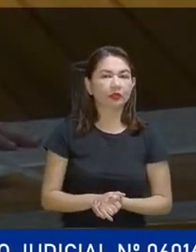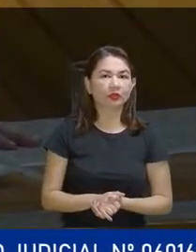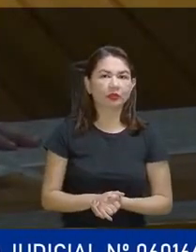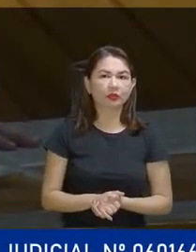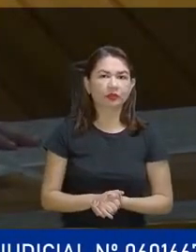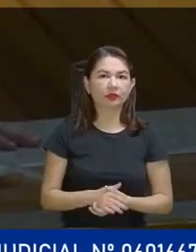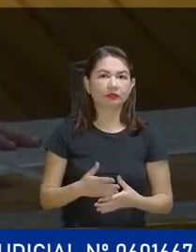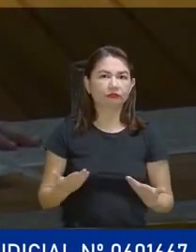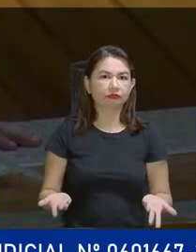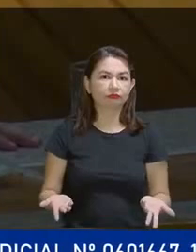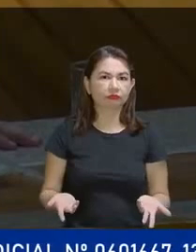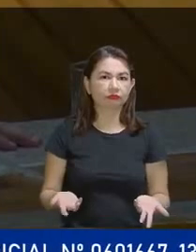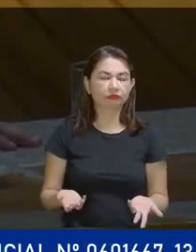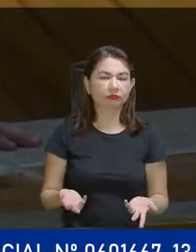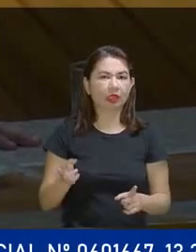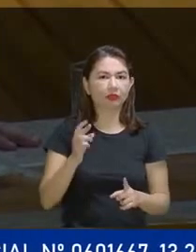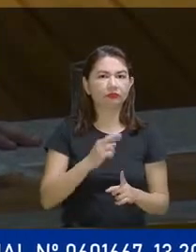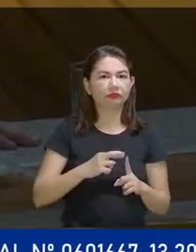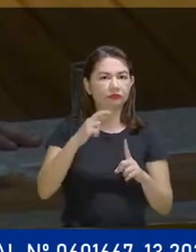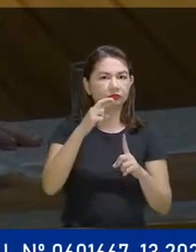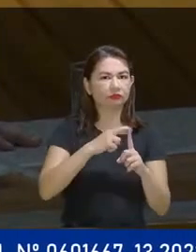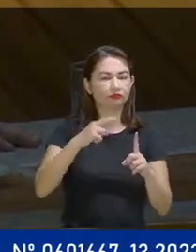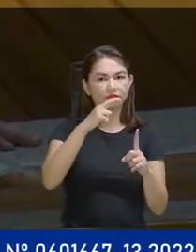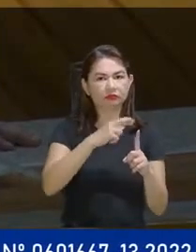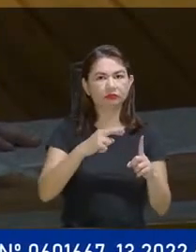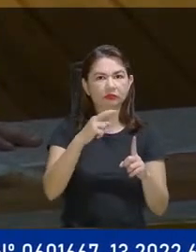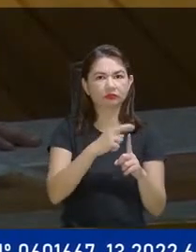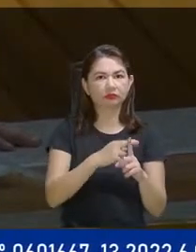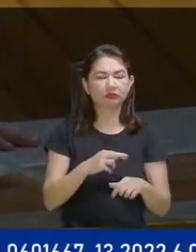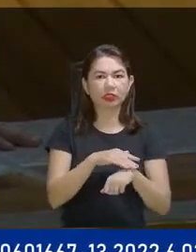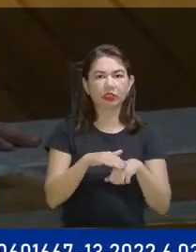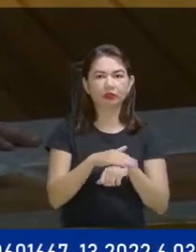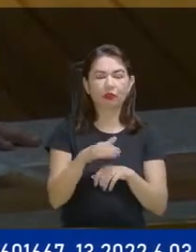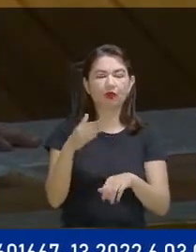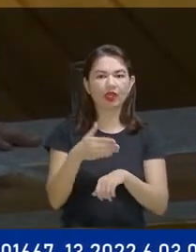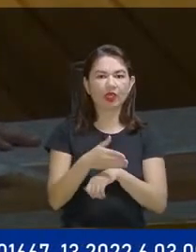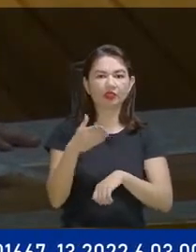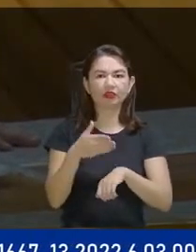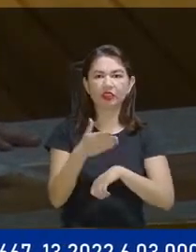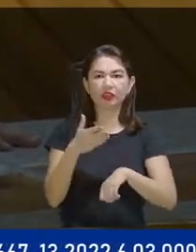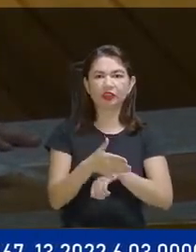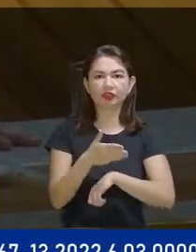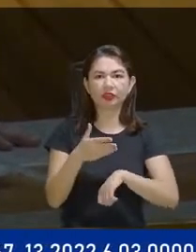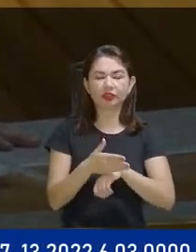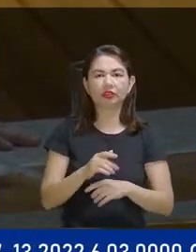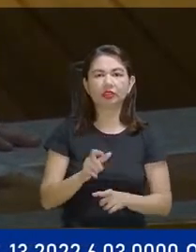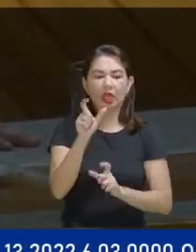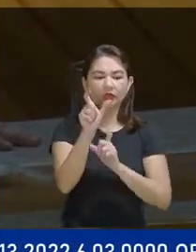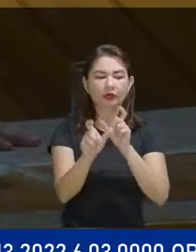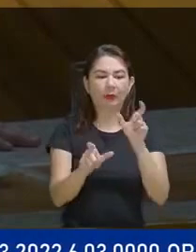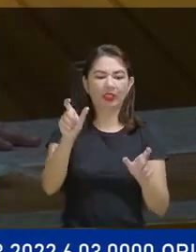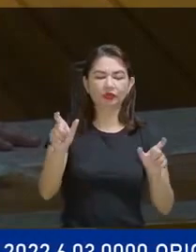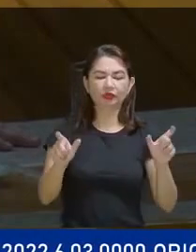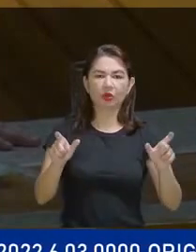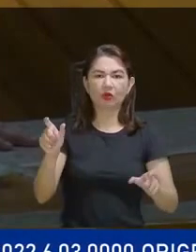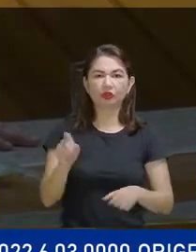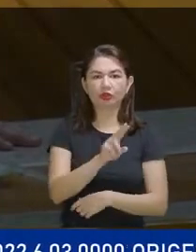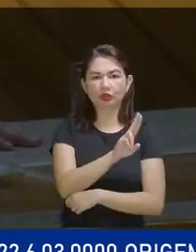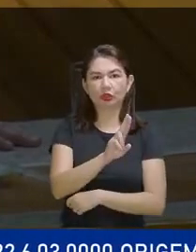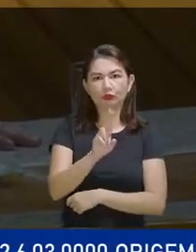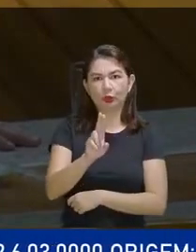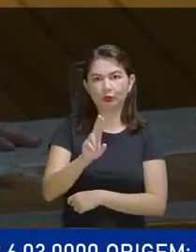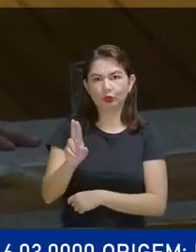essa diligência, constatando as conversas frequentes entre as pessoas que foram